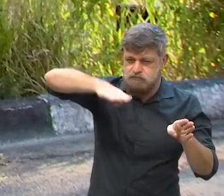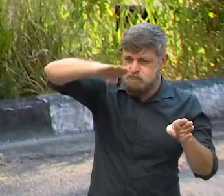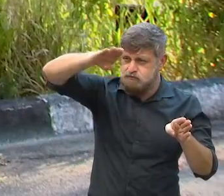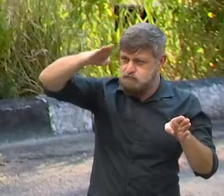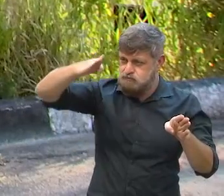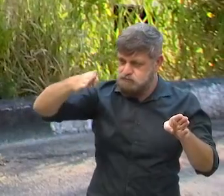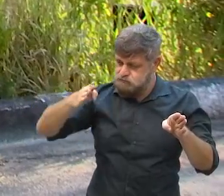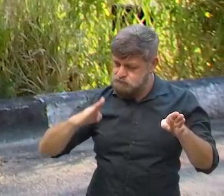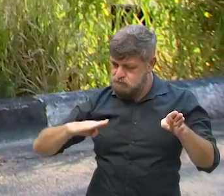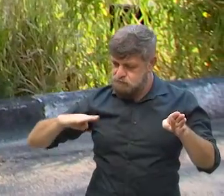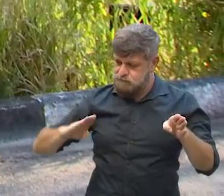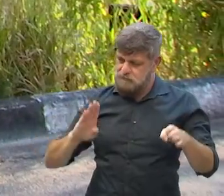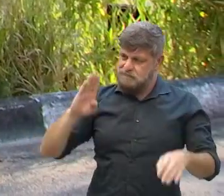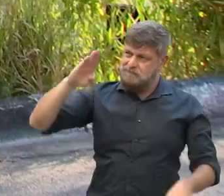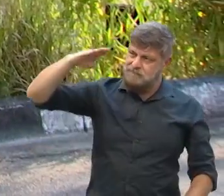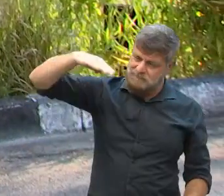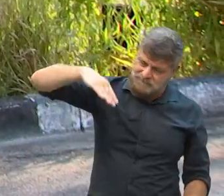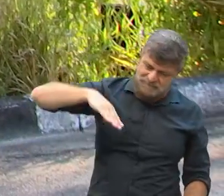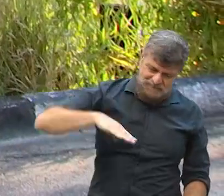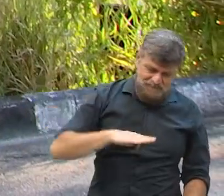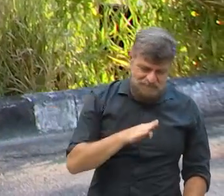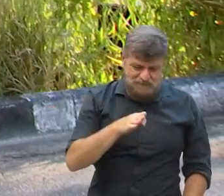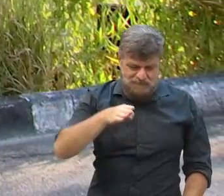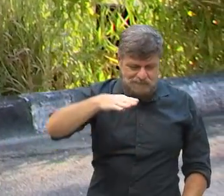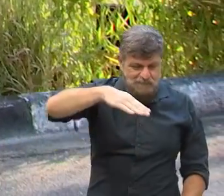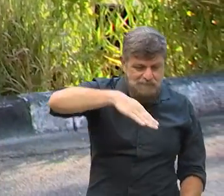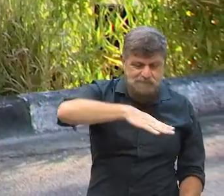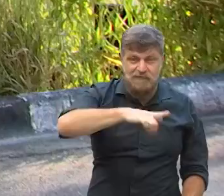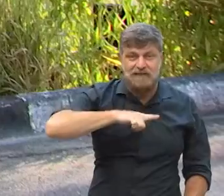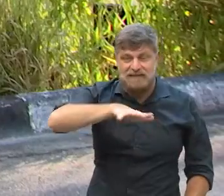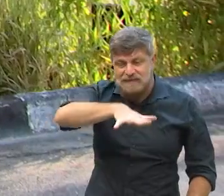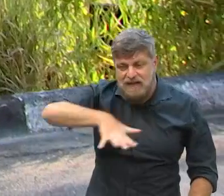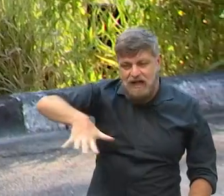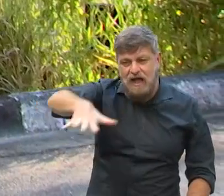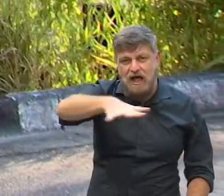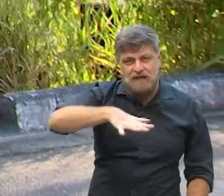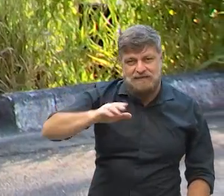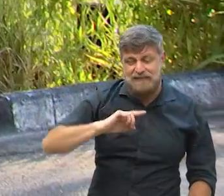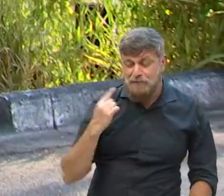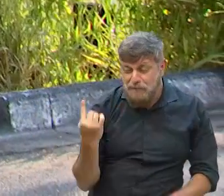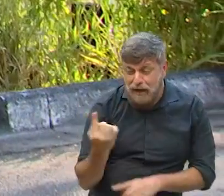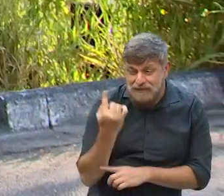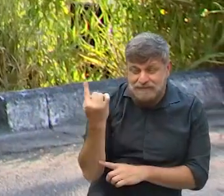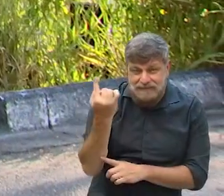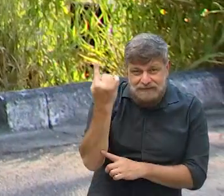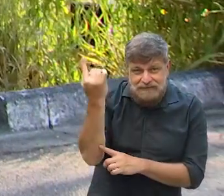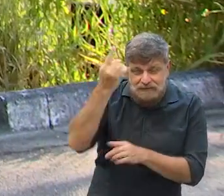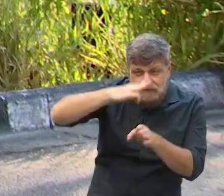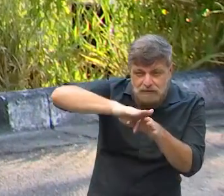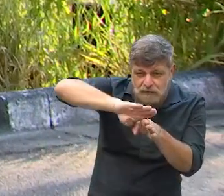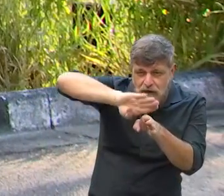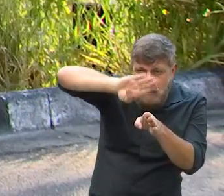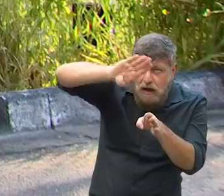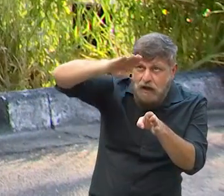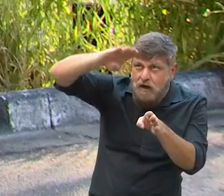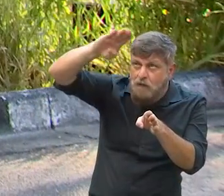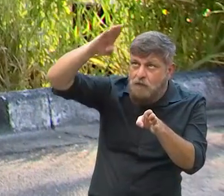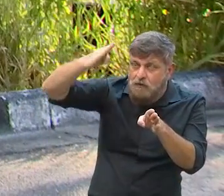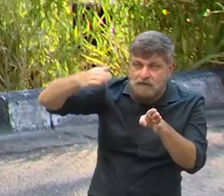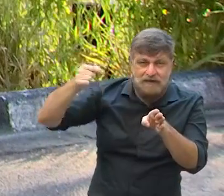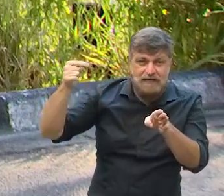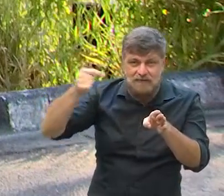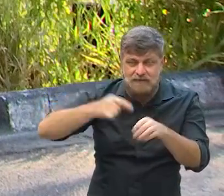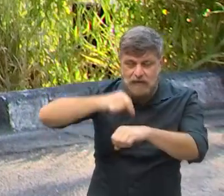muito acidentada aqui. E nessas áreas mais acidentadas e mais altas, elas são usadas